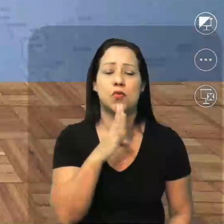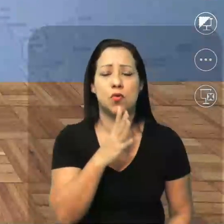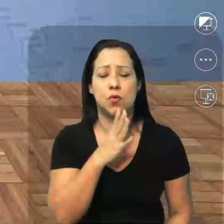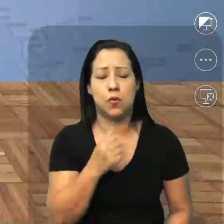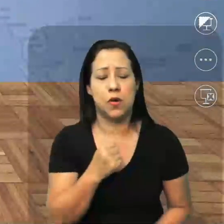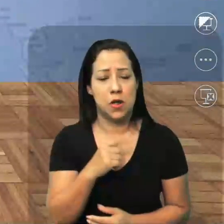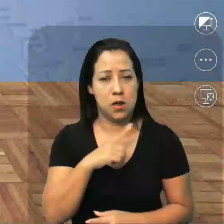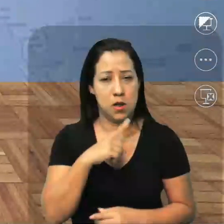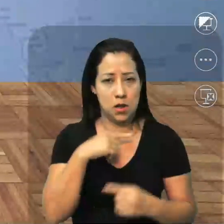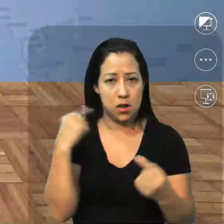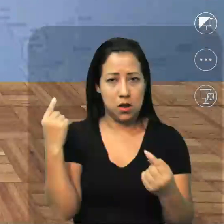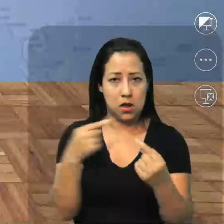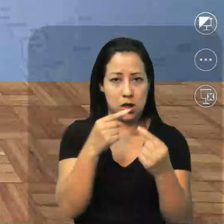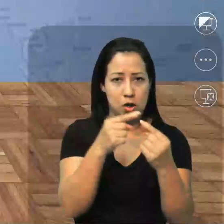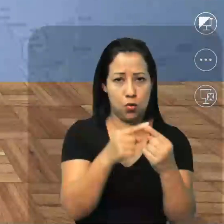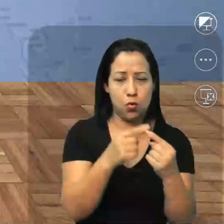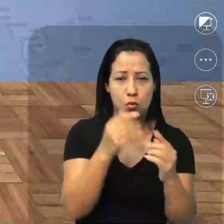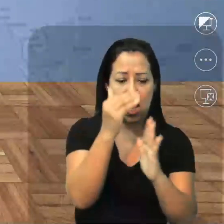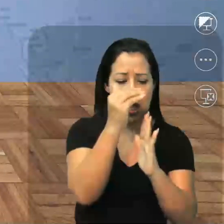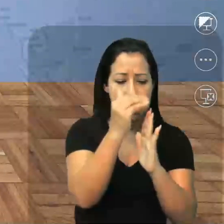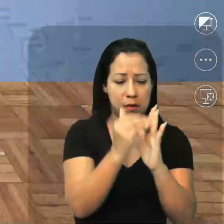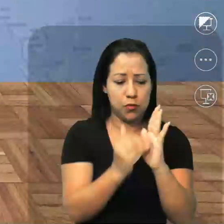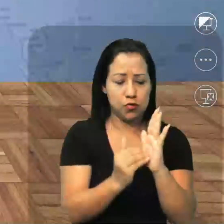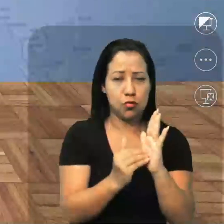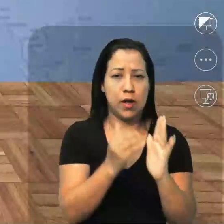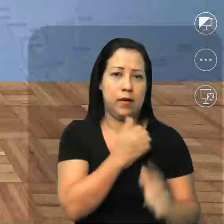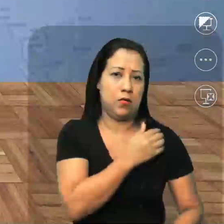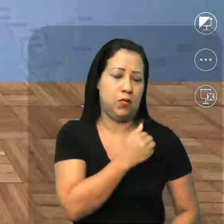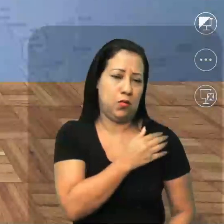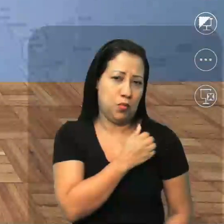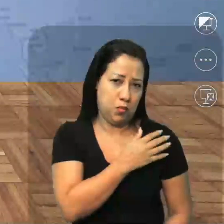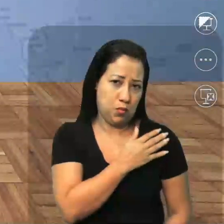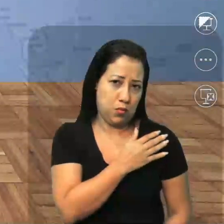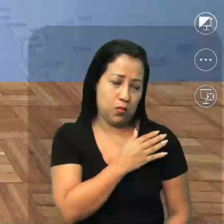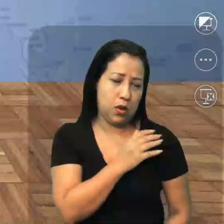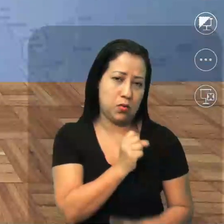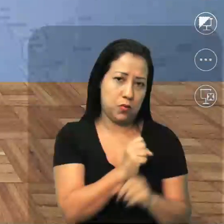como objetivo a diminuição da exclusão social no Brasil?